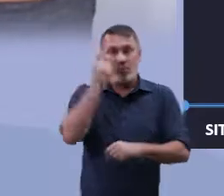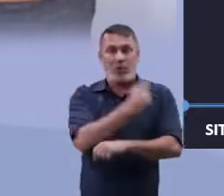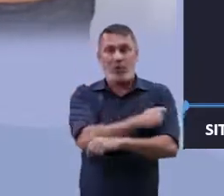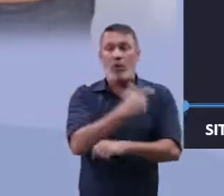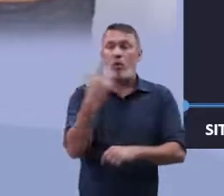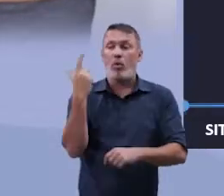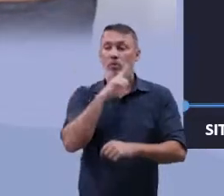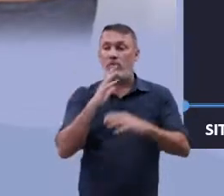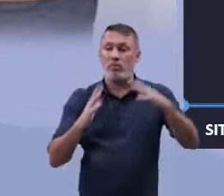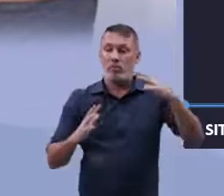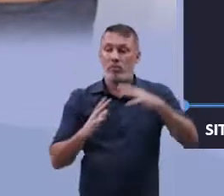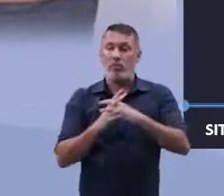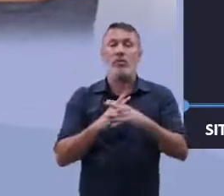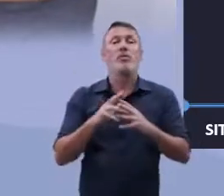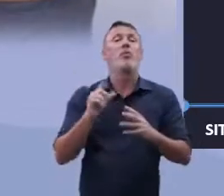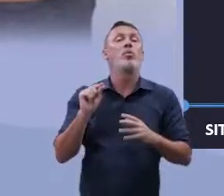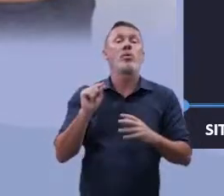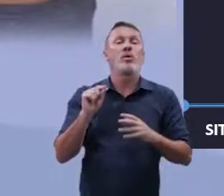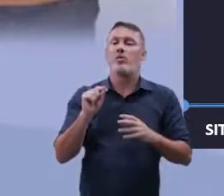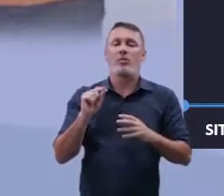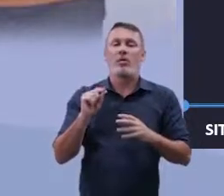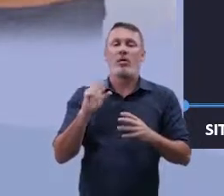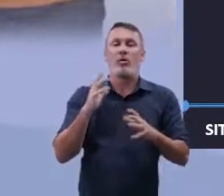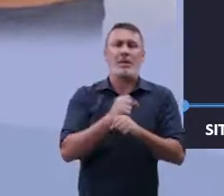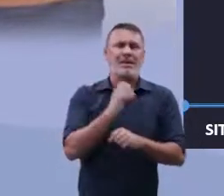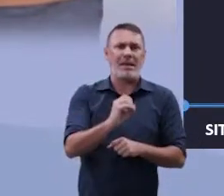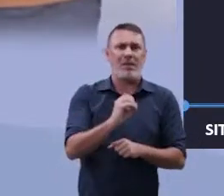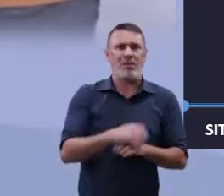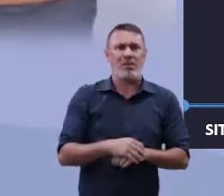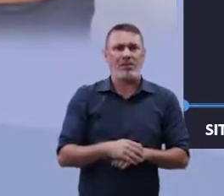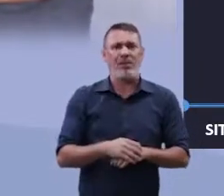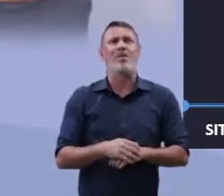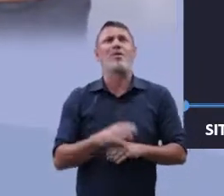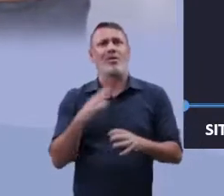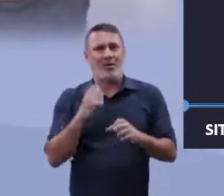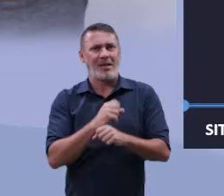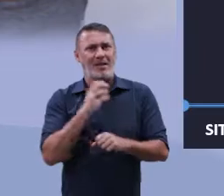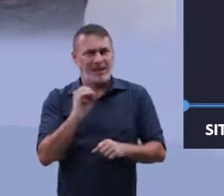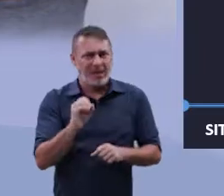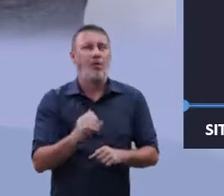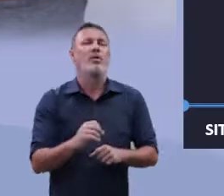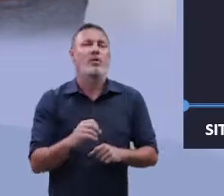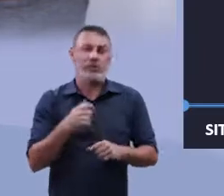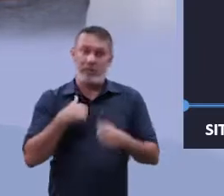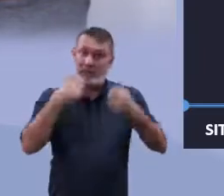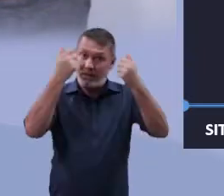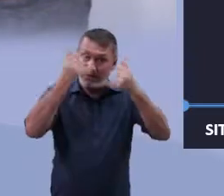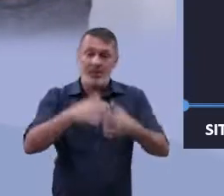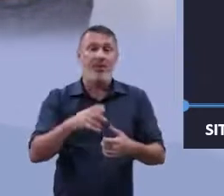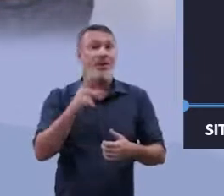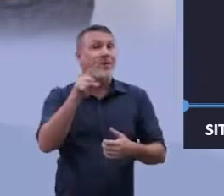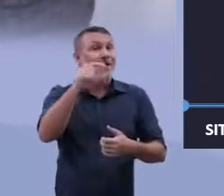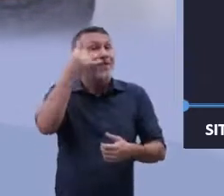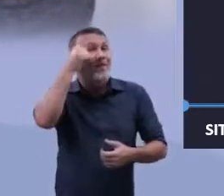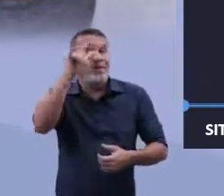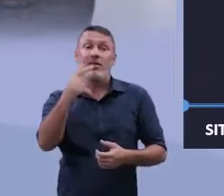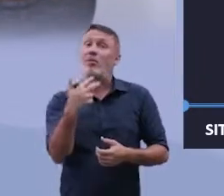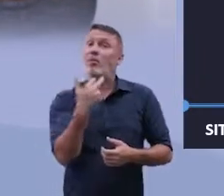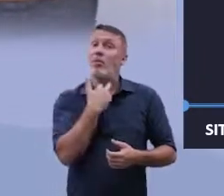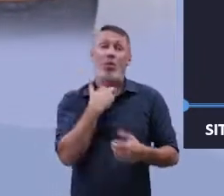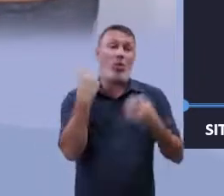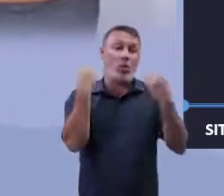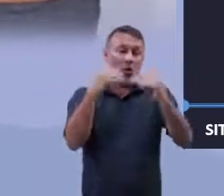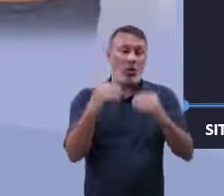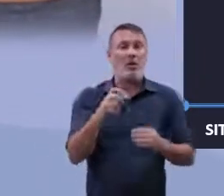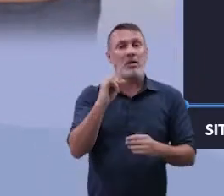pode alcançar uma nota 0 na redação. Ué, eu preciso aprender isso? Não. São elementos que você não